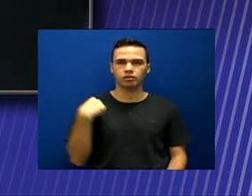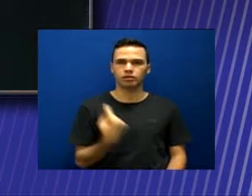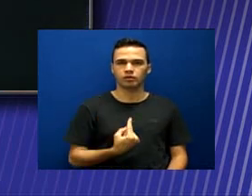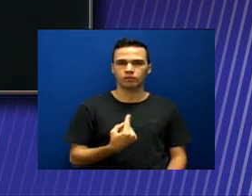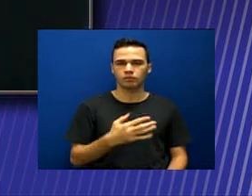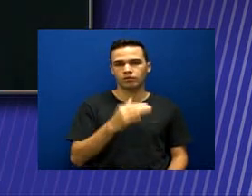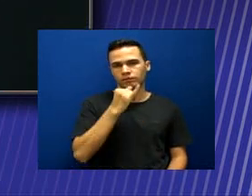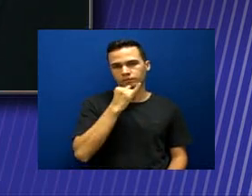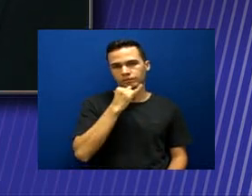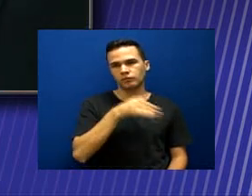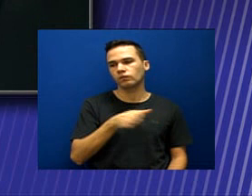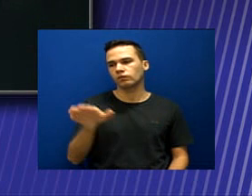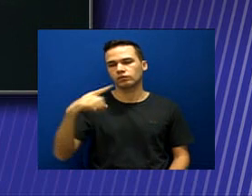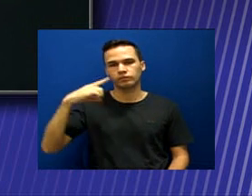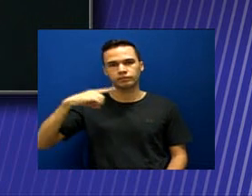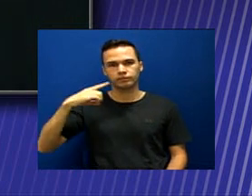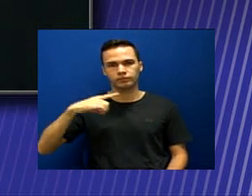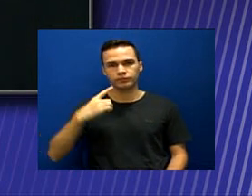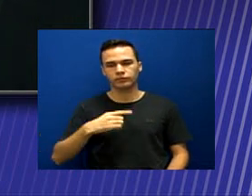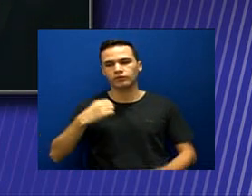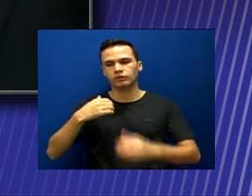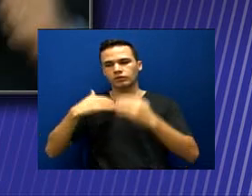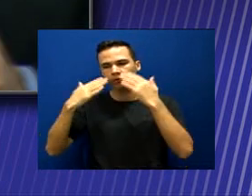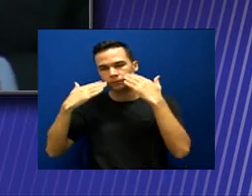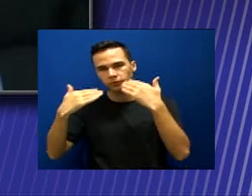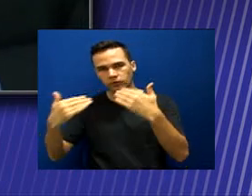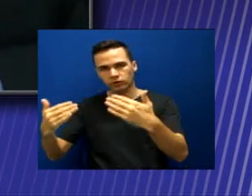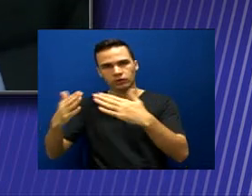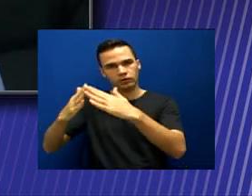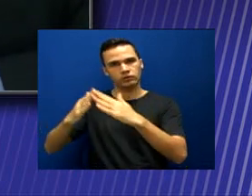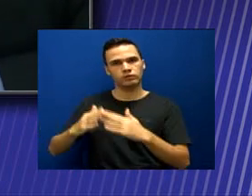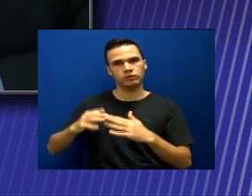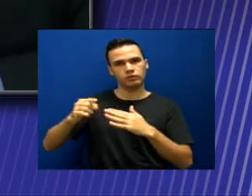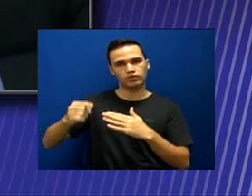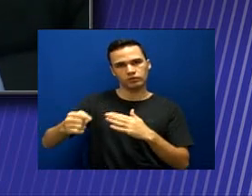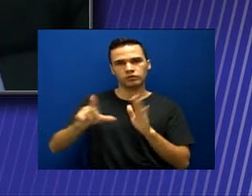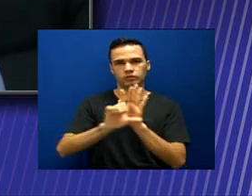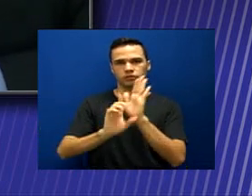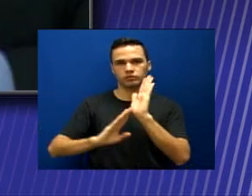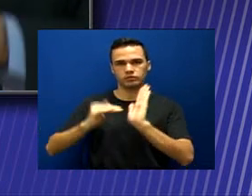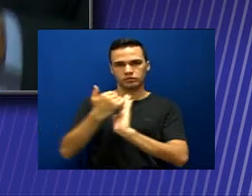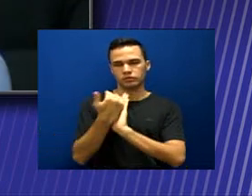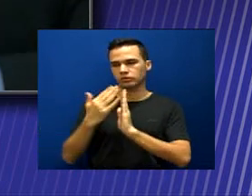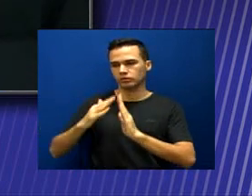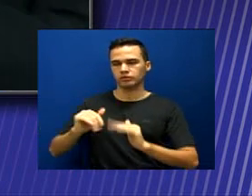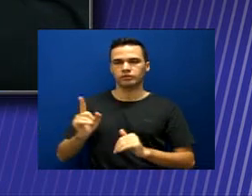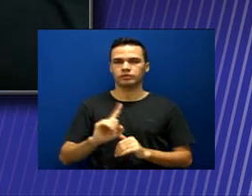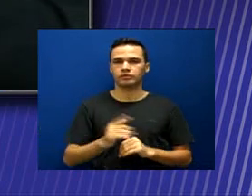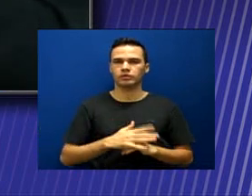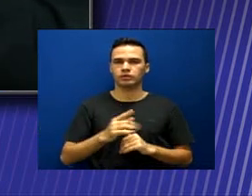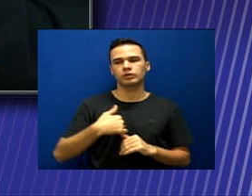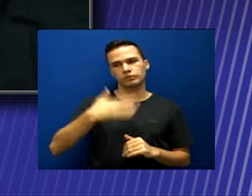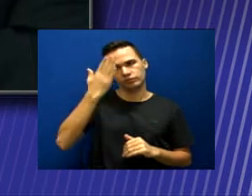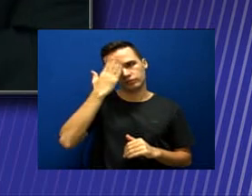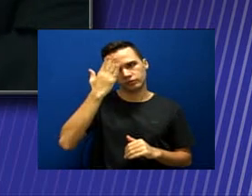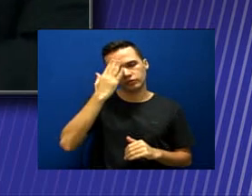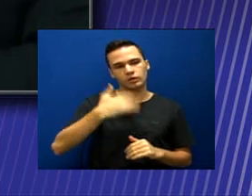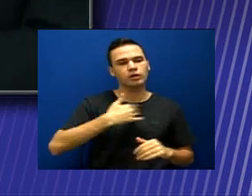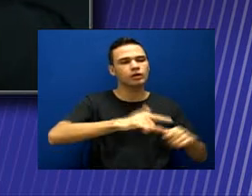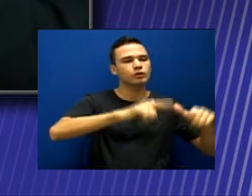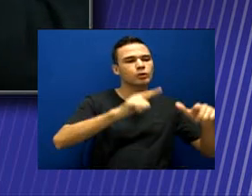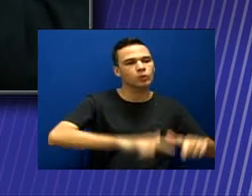no sentido de chegar para um deputado e apresentar, pedir a apresentação de uma emenda para ele. Eu sempre soube que tem que saber o